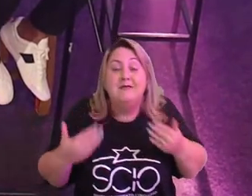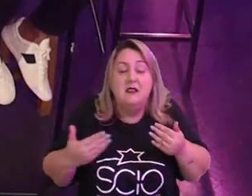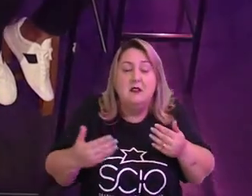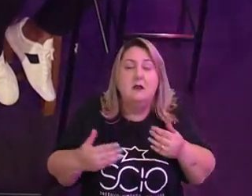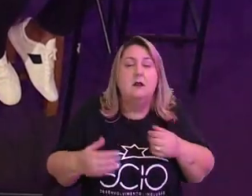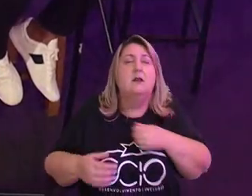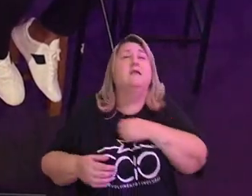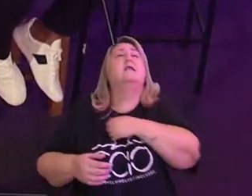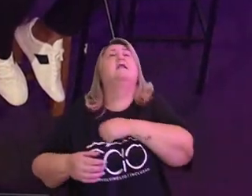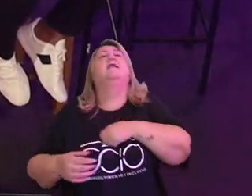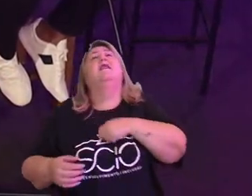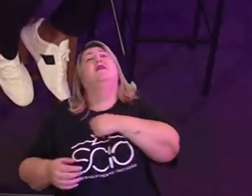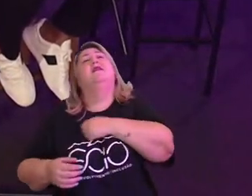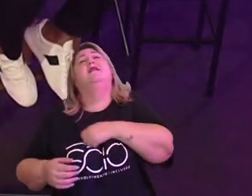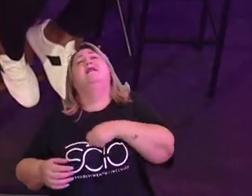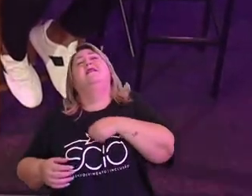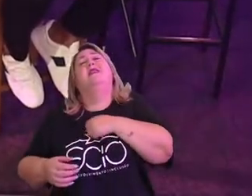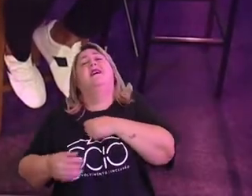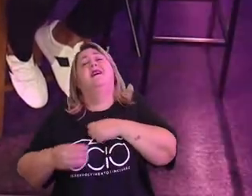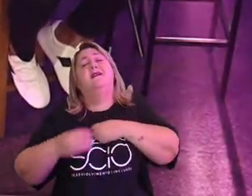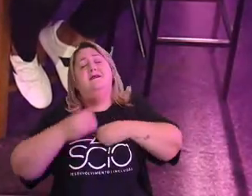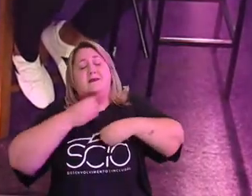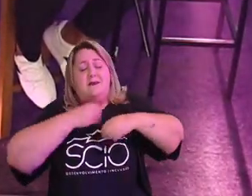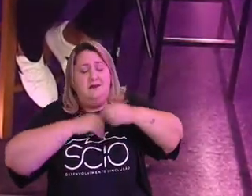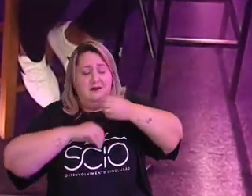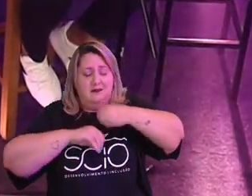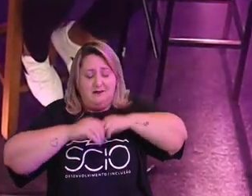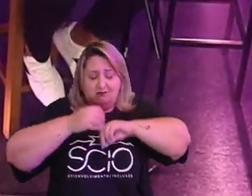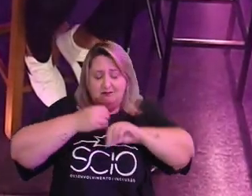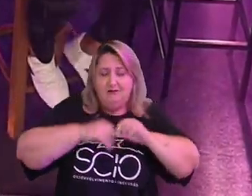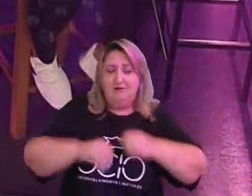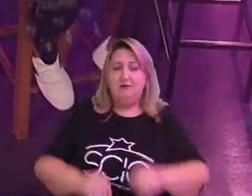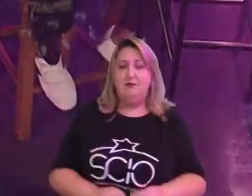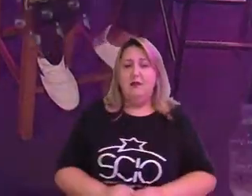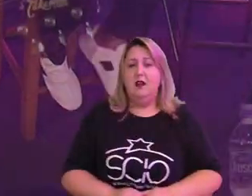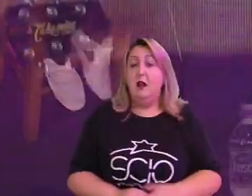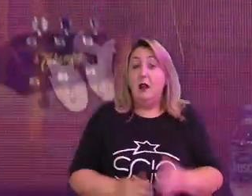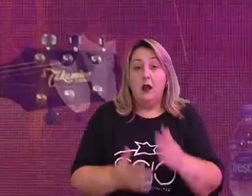fazer com essa dor que me invade?